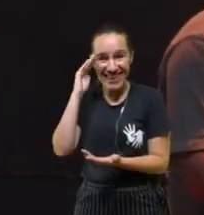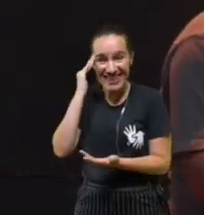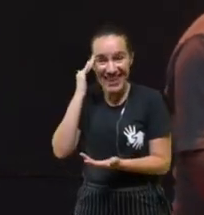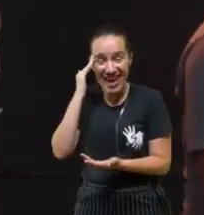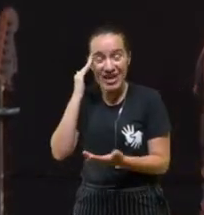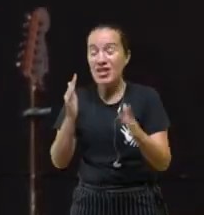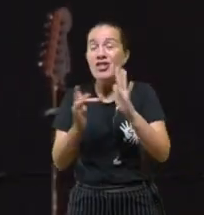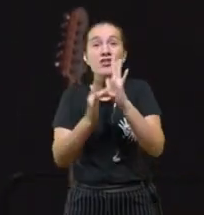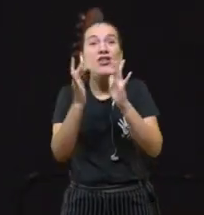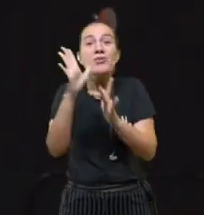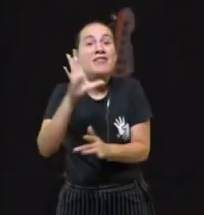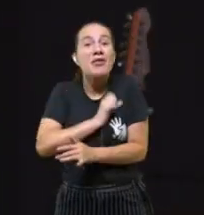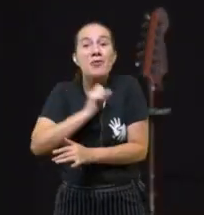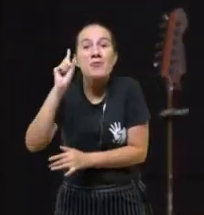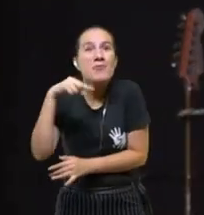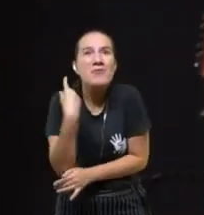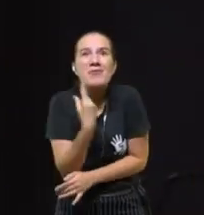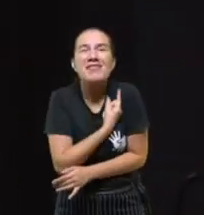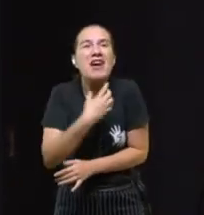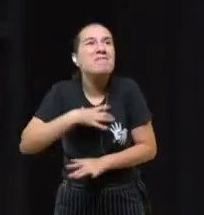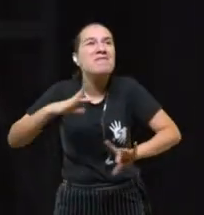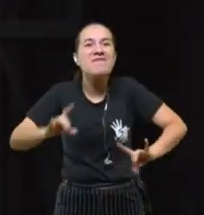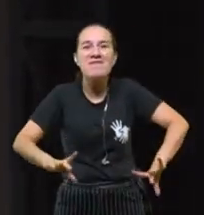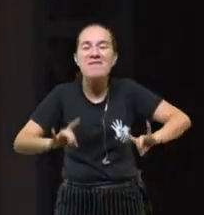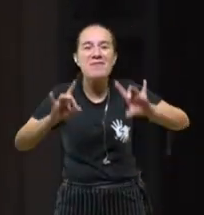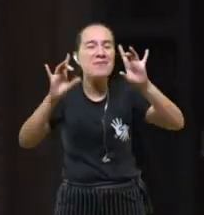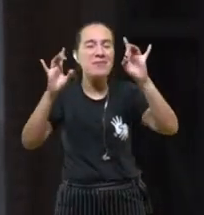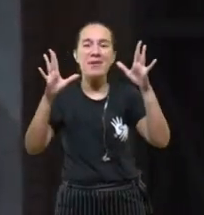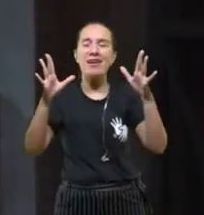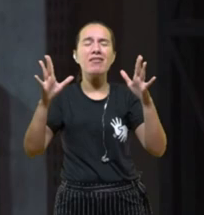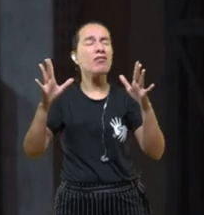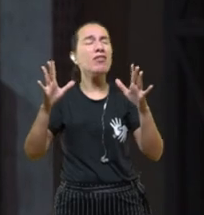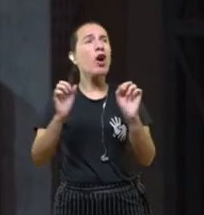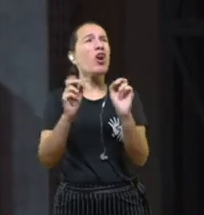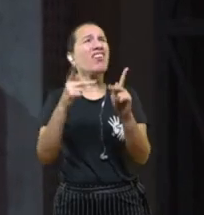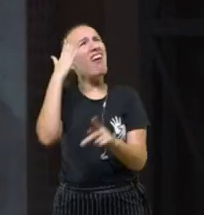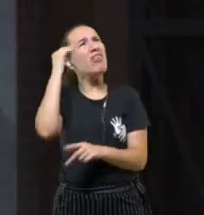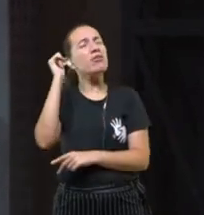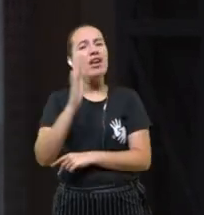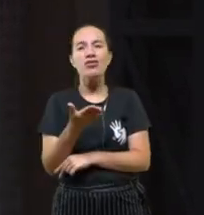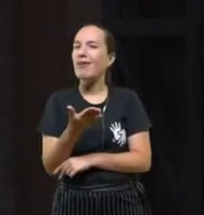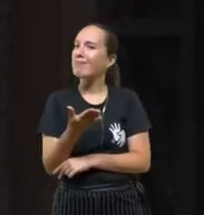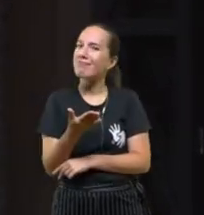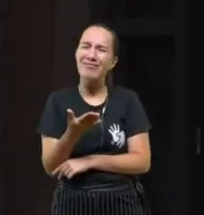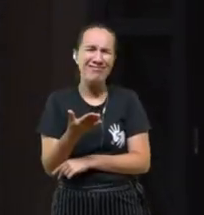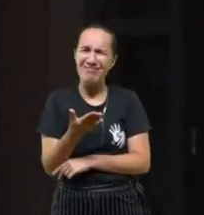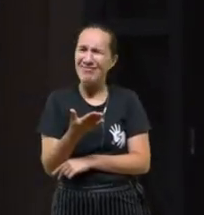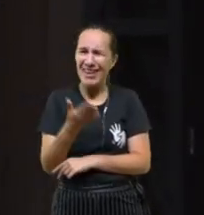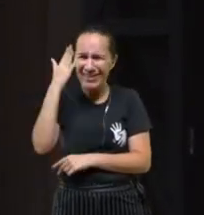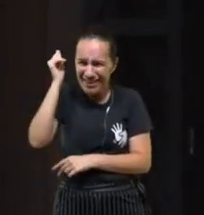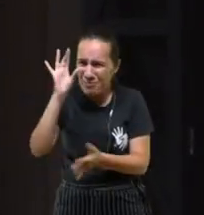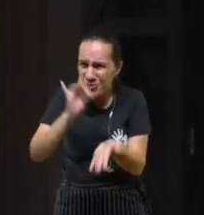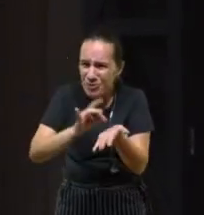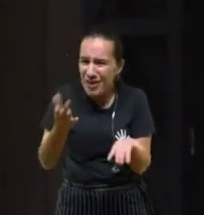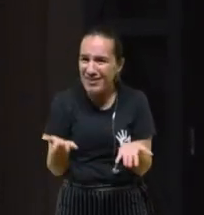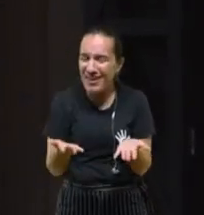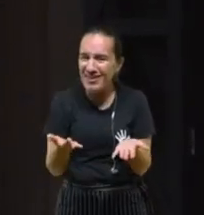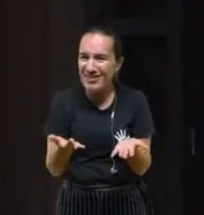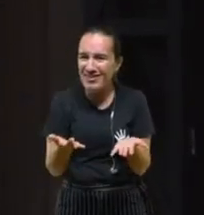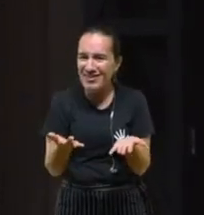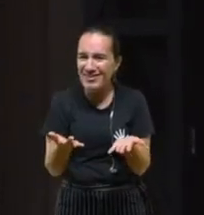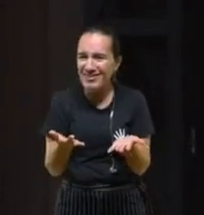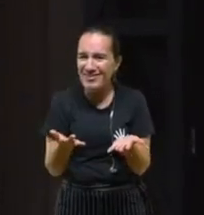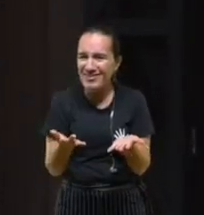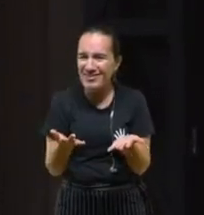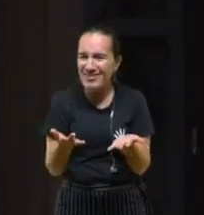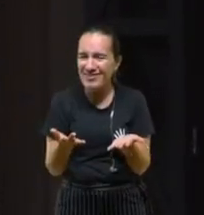E gente, eu sei que eu estou falando, eu sei que Deus me ama, tá? Mas será? Será que